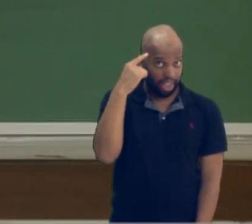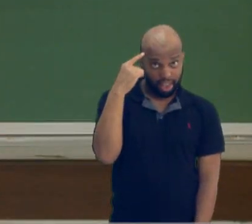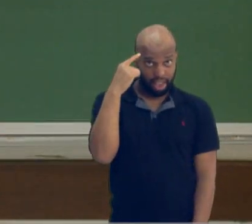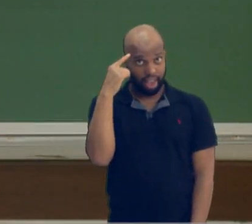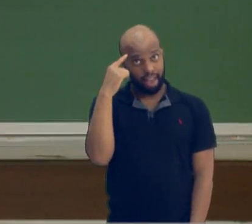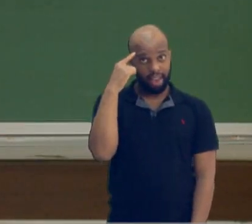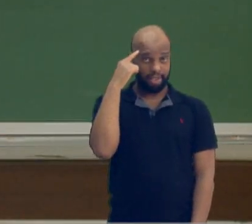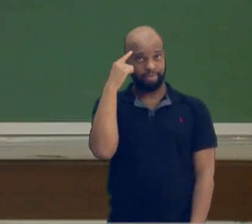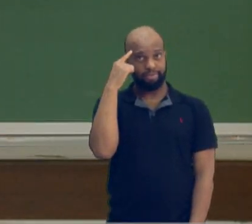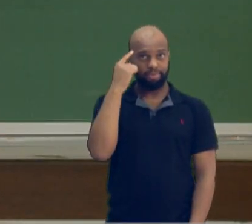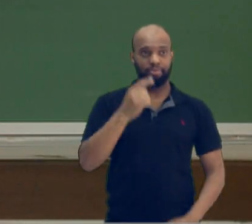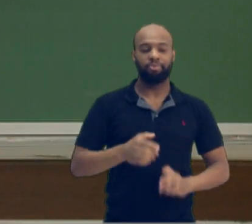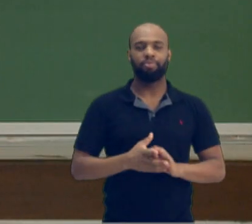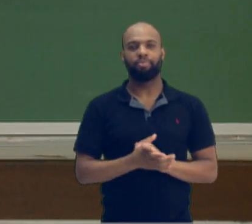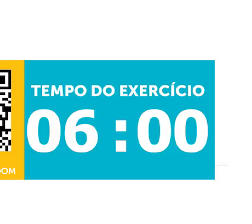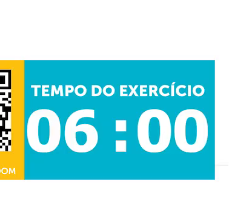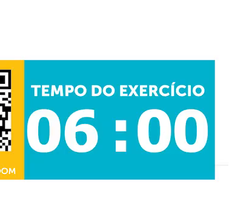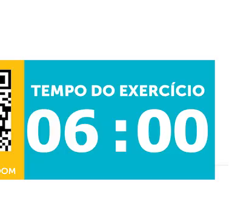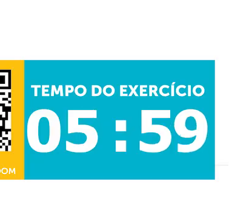pensarem.